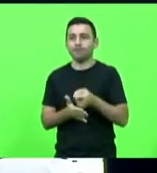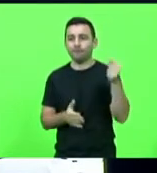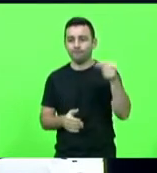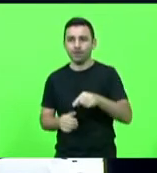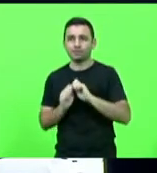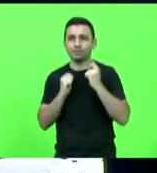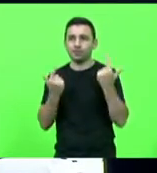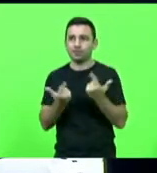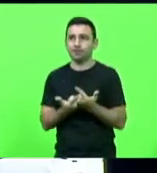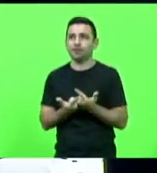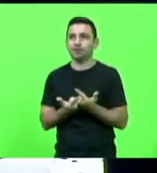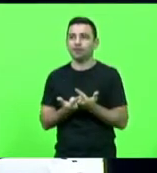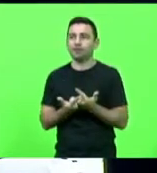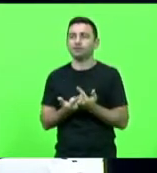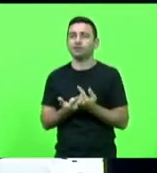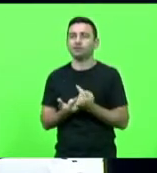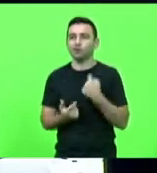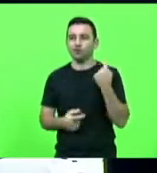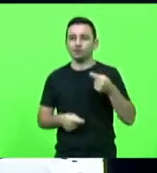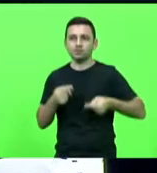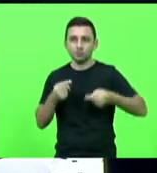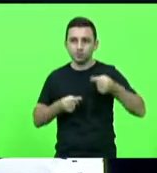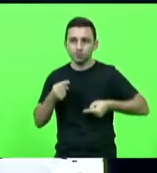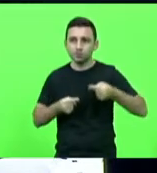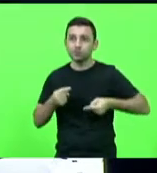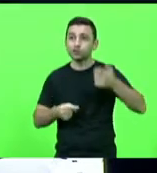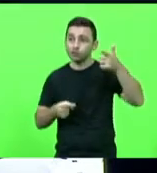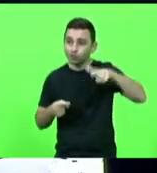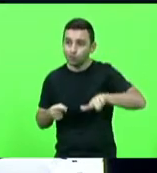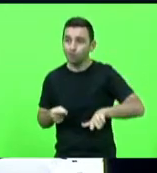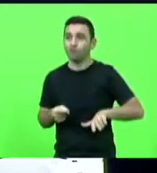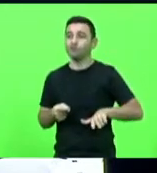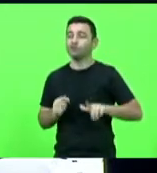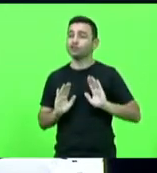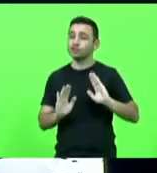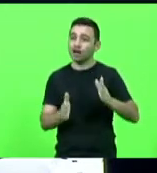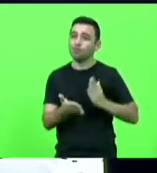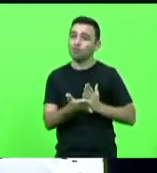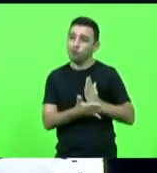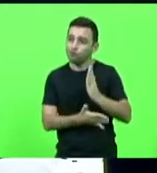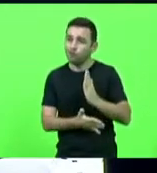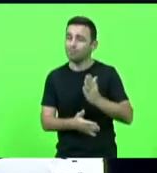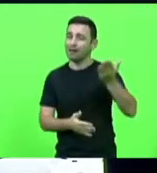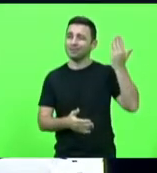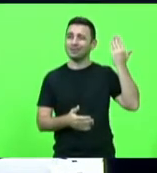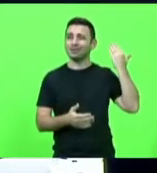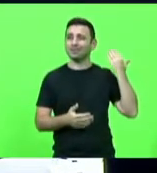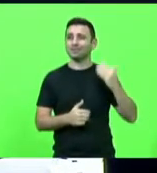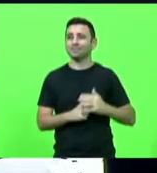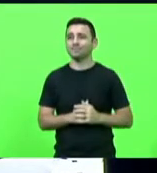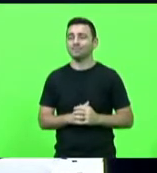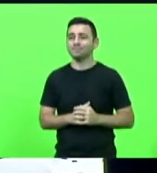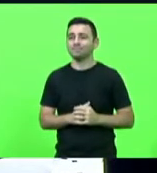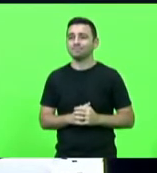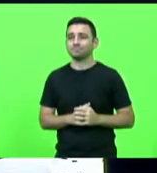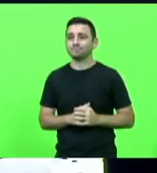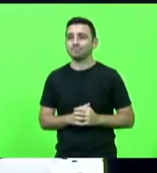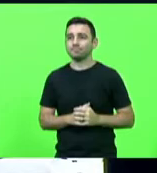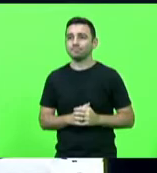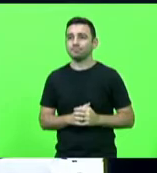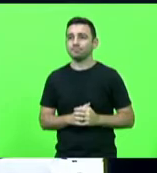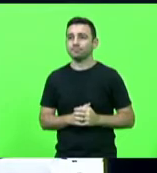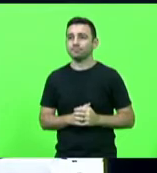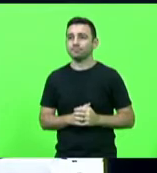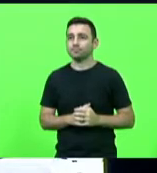cabe a nós ficar discutindo algo que já foi decidido, que já foi acordado, que já foi pacificado. Nós temos que aqui cumprir o nosso